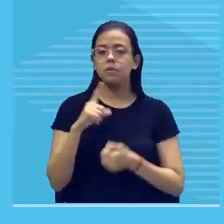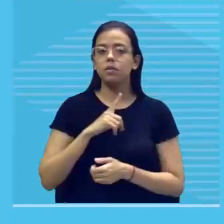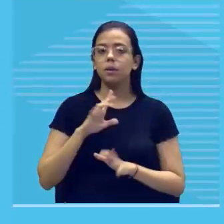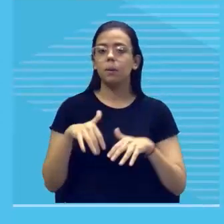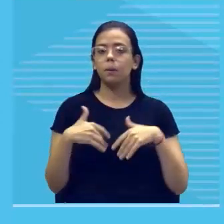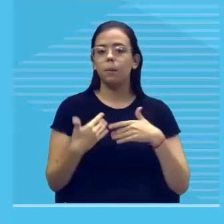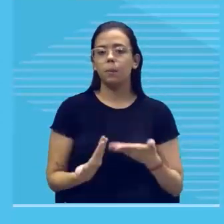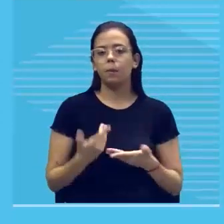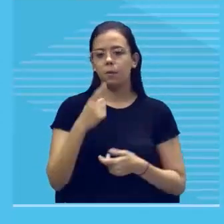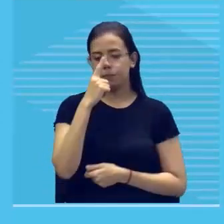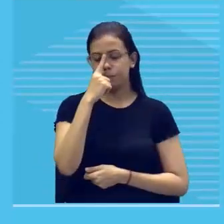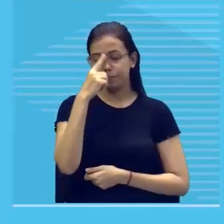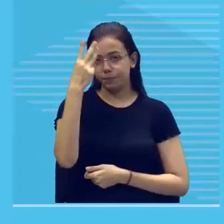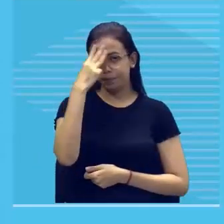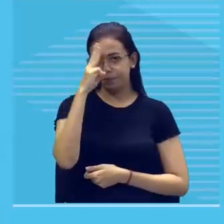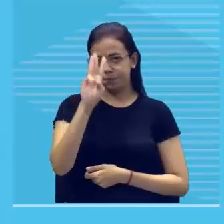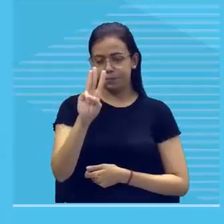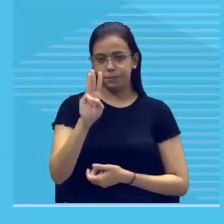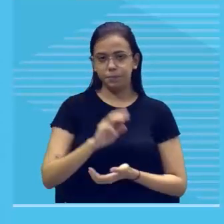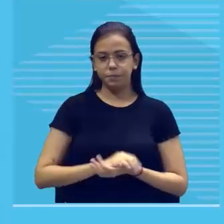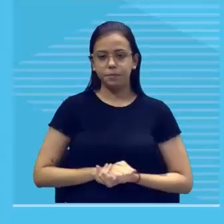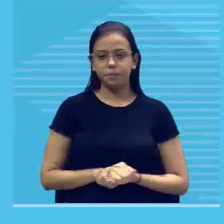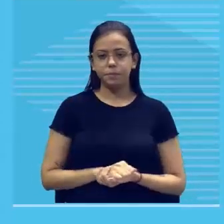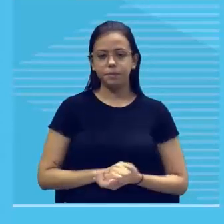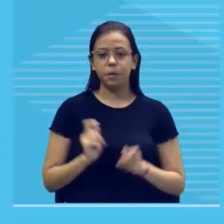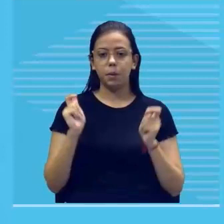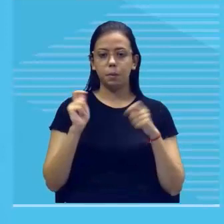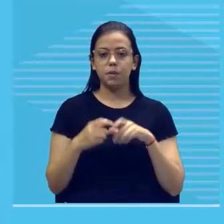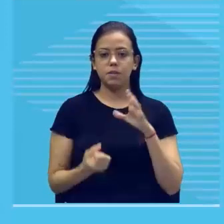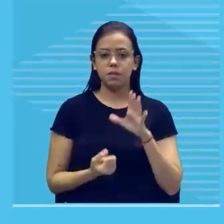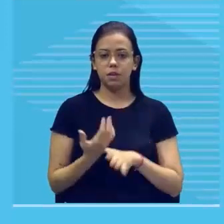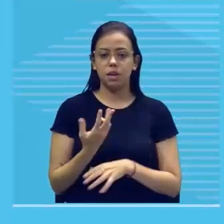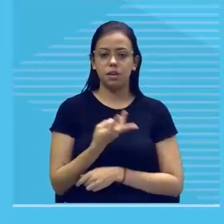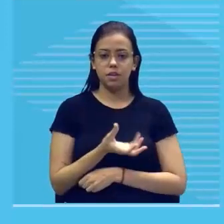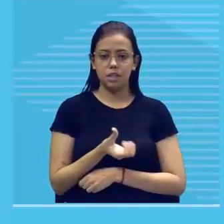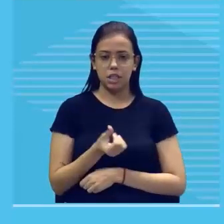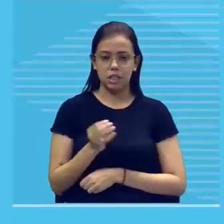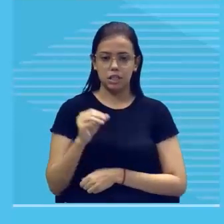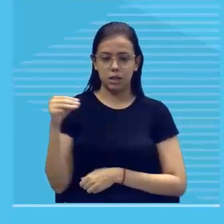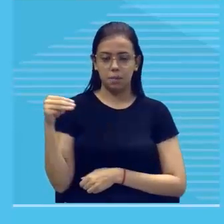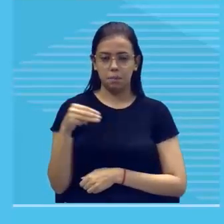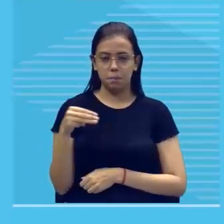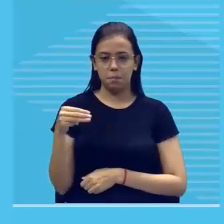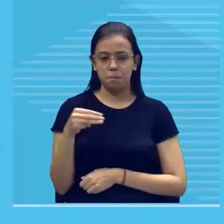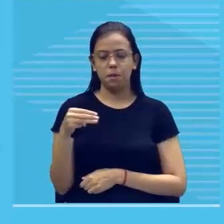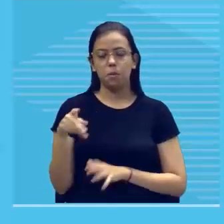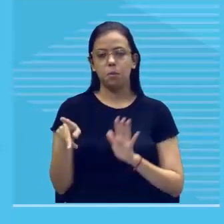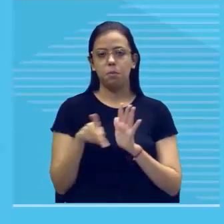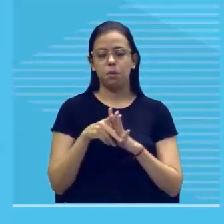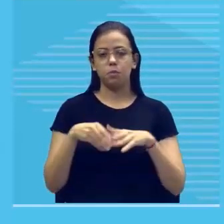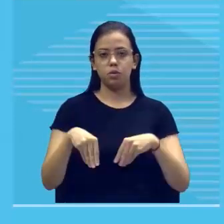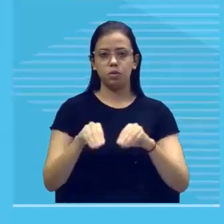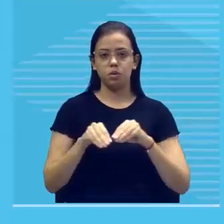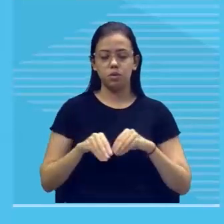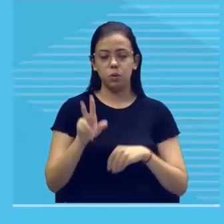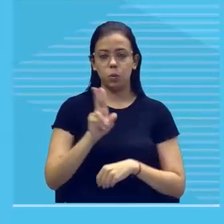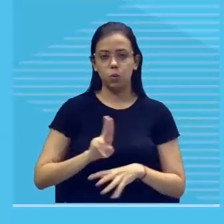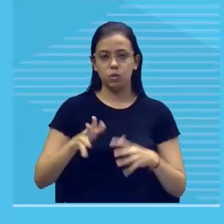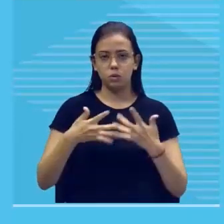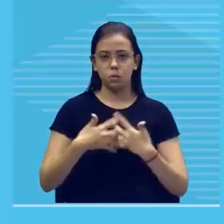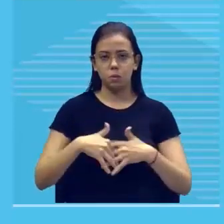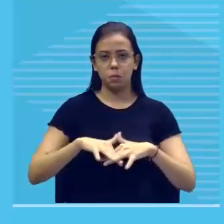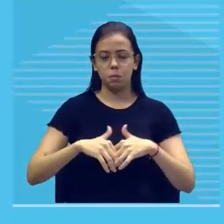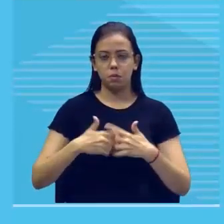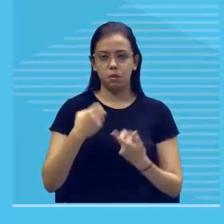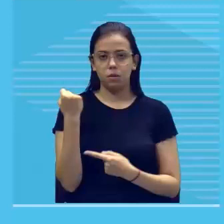é um três dias é produzido 360 metros de tecidos fazendo